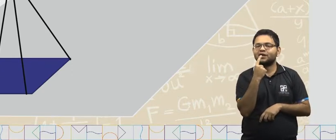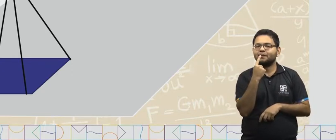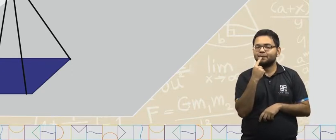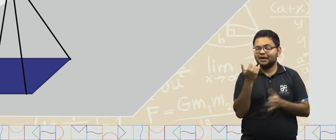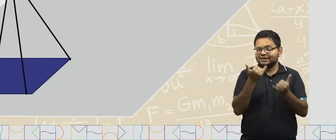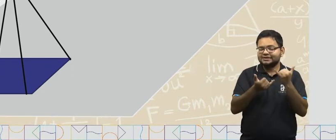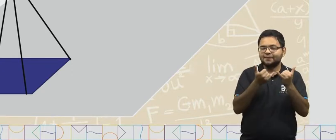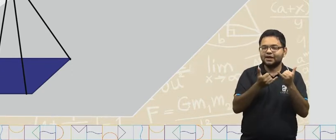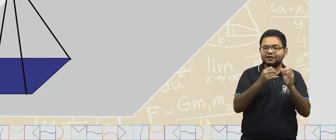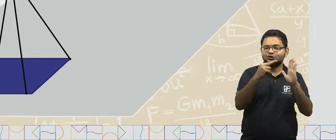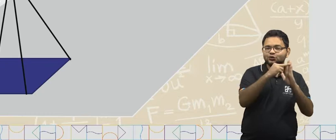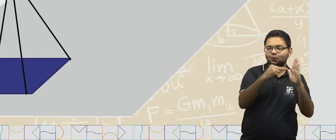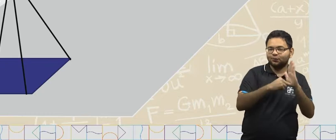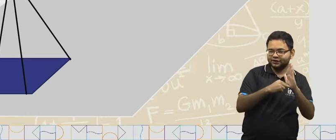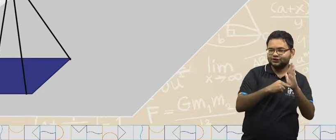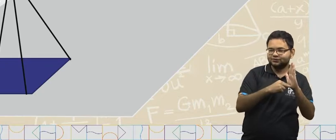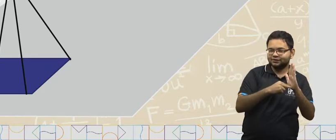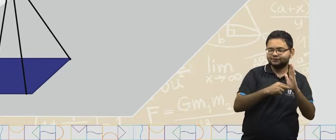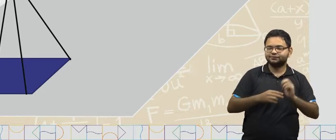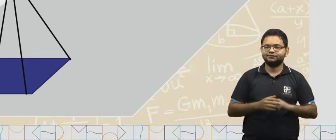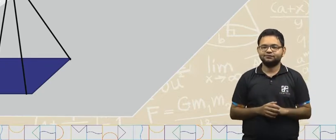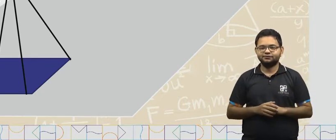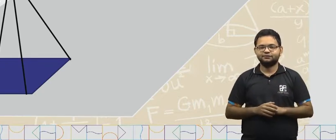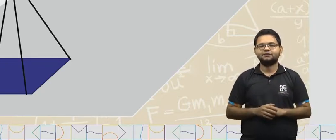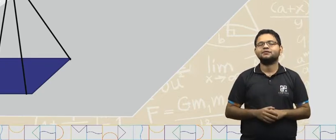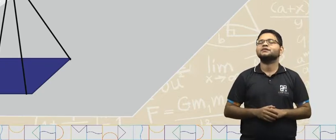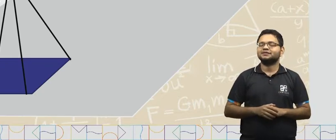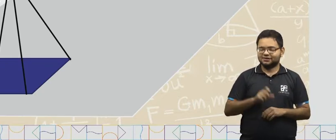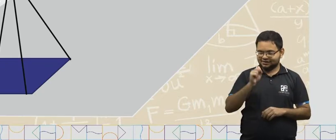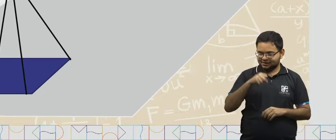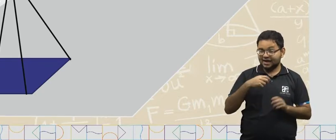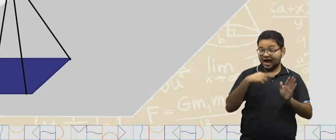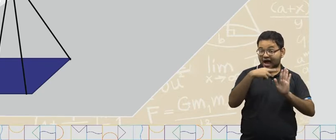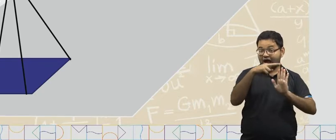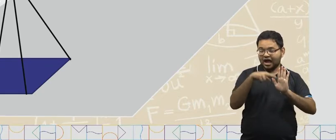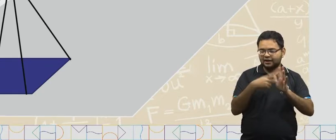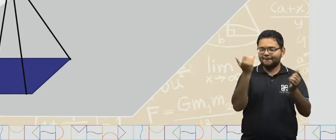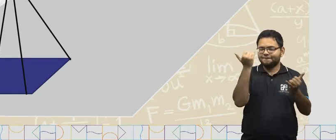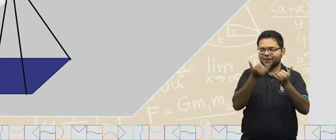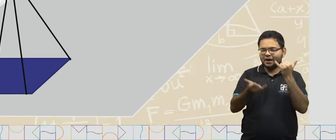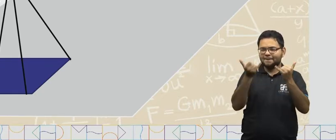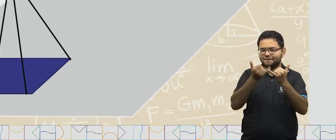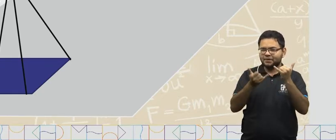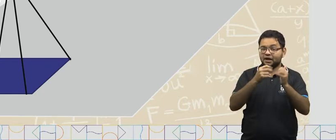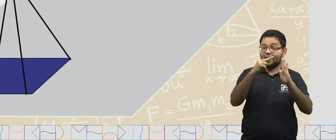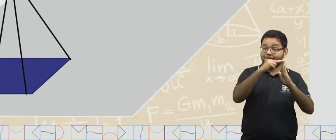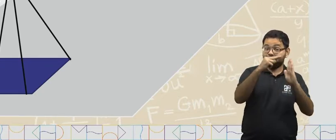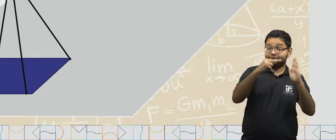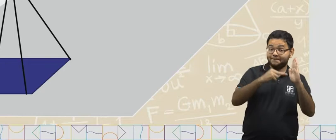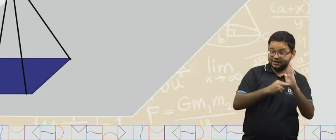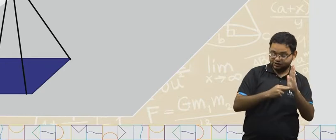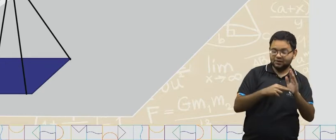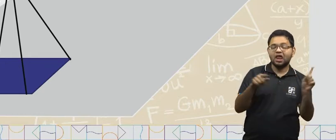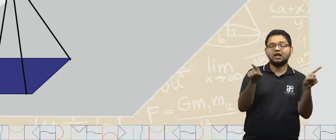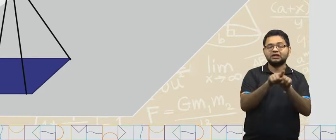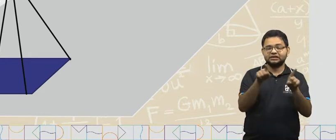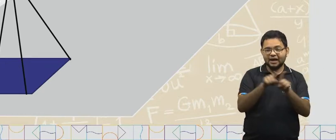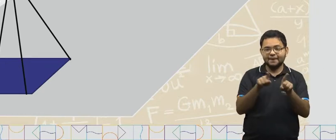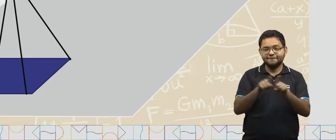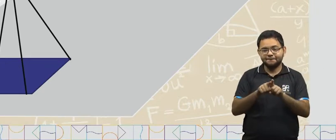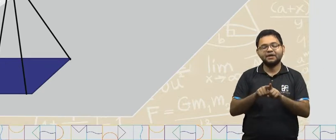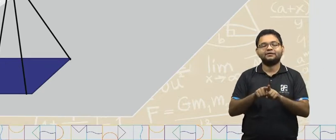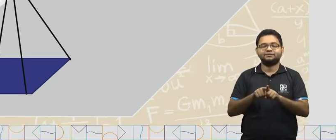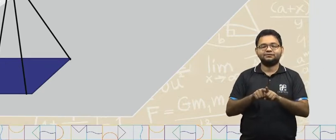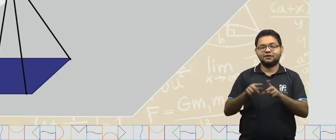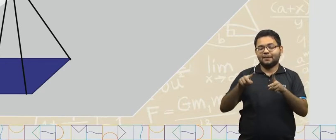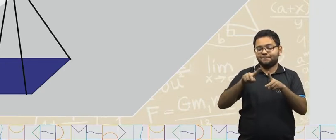pouco? Exatamente, a mesma regra de nomes que se aplica aos prismas também se